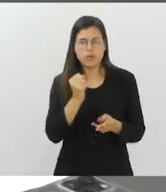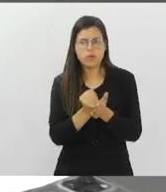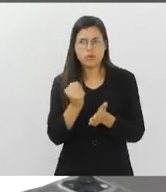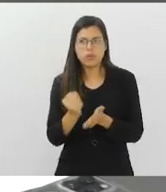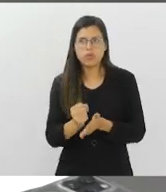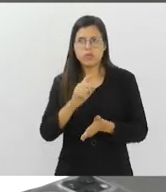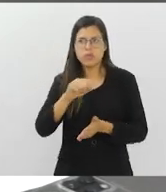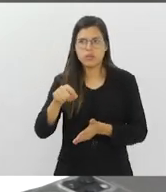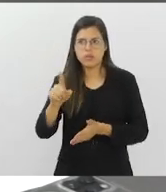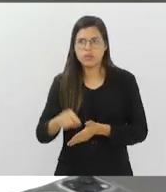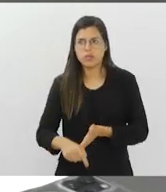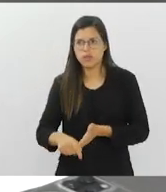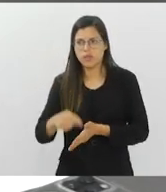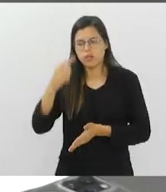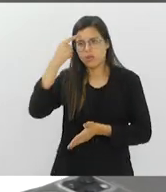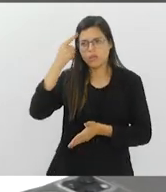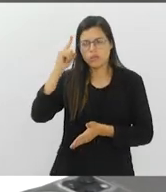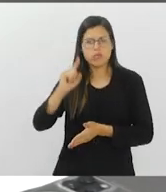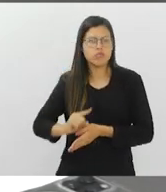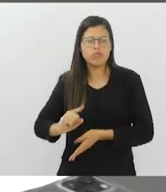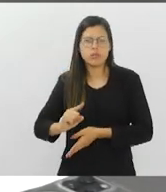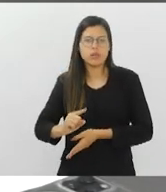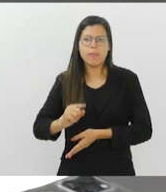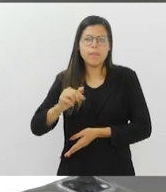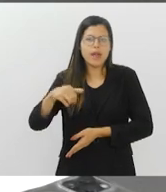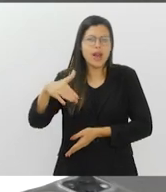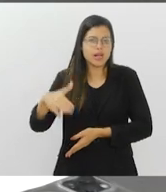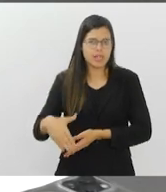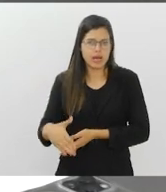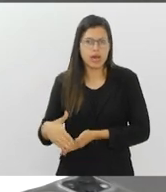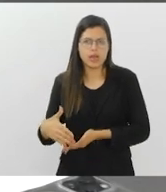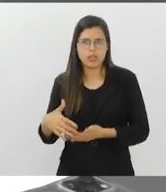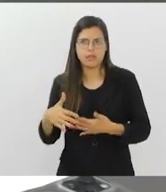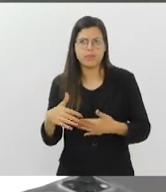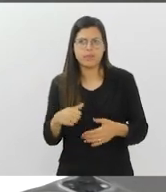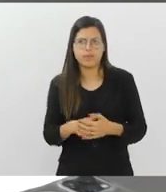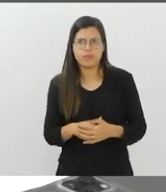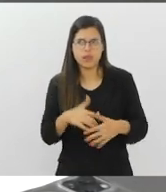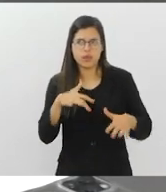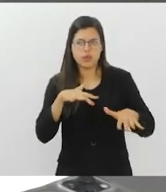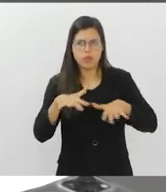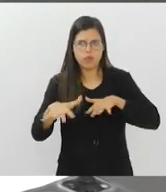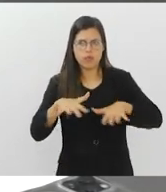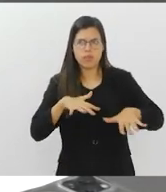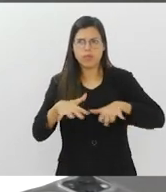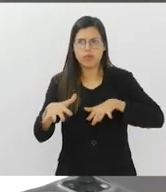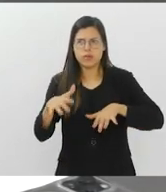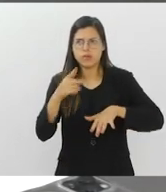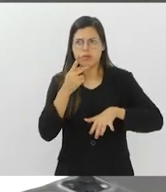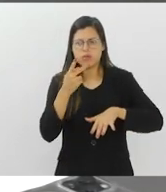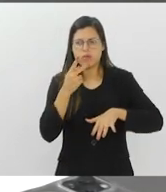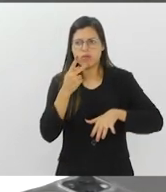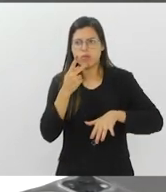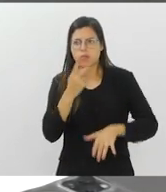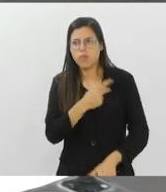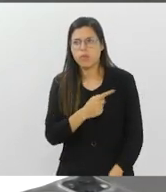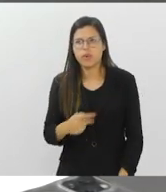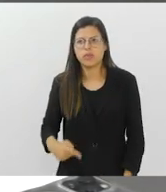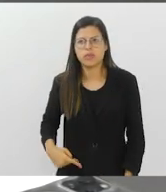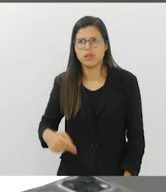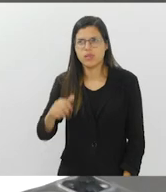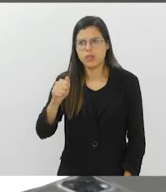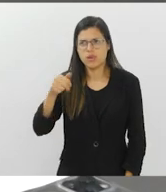sem saber quem pertence a esses contratos. Essa movimentação, acho que foi até mencionada pelo presidente da ANS, existe